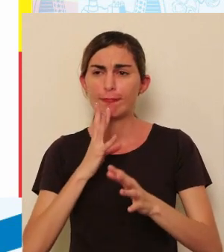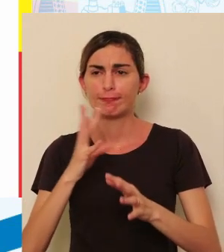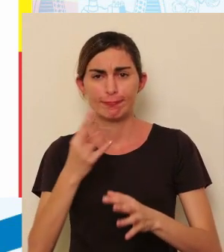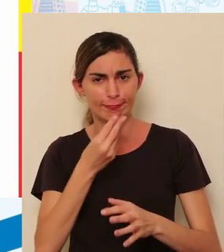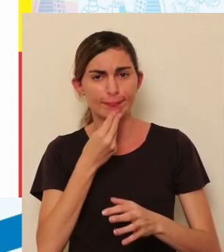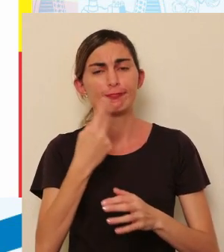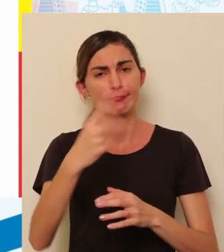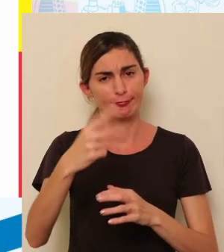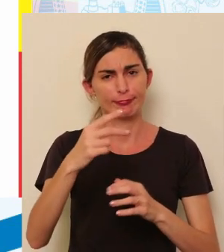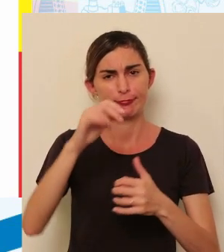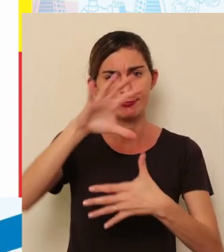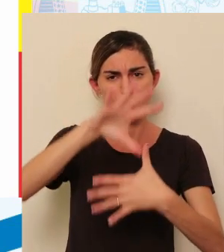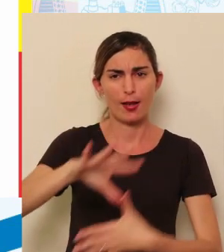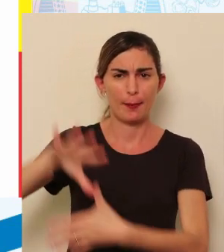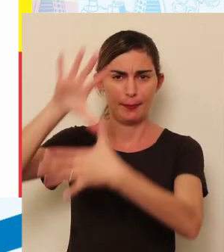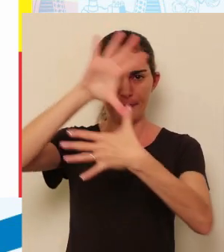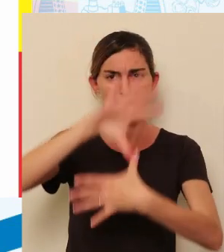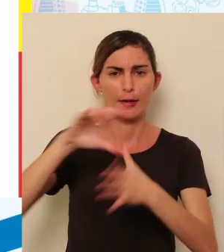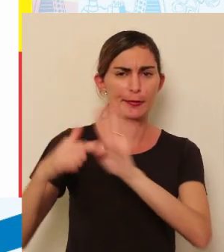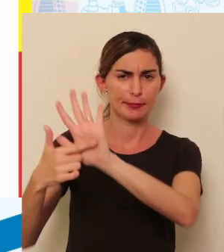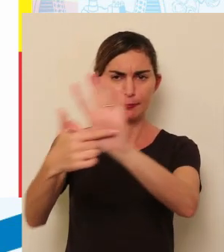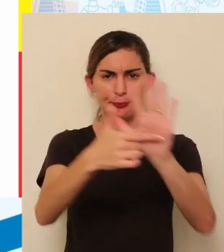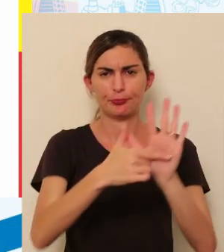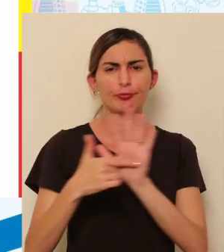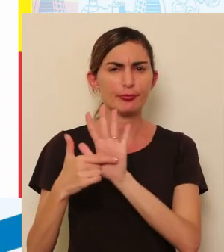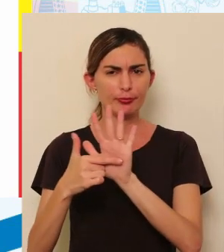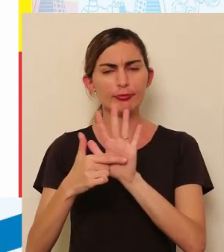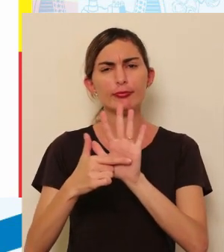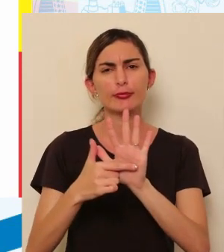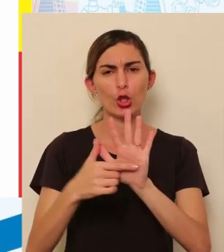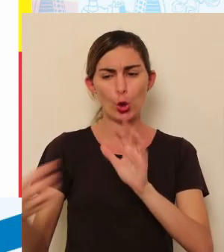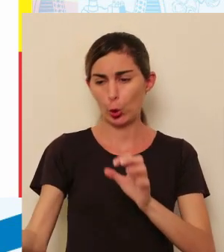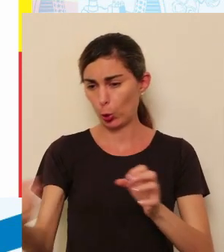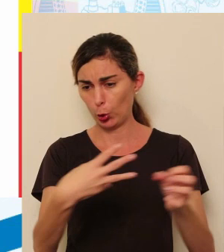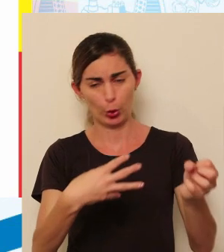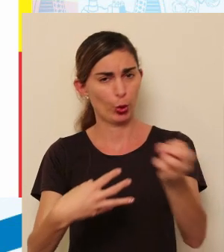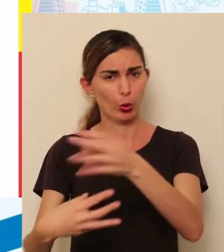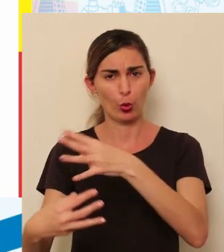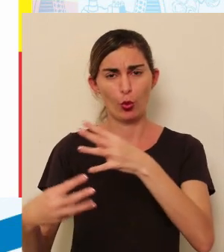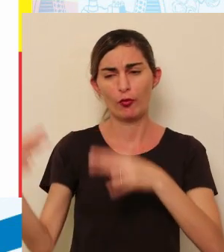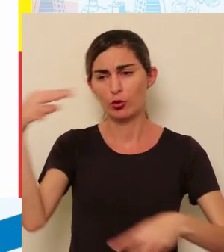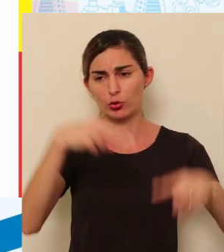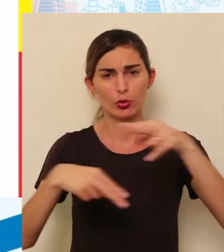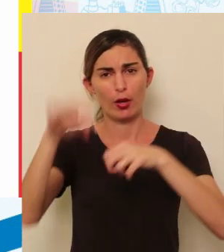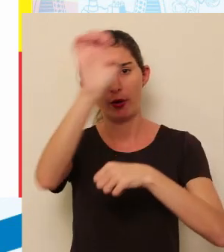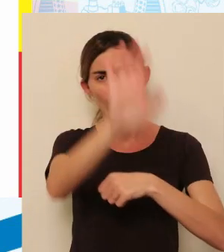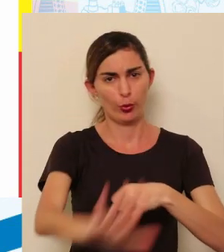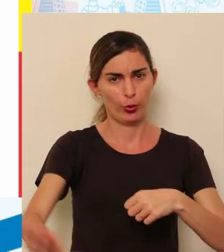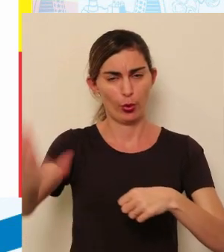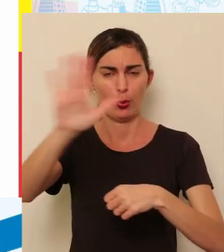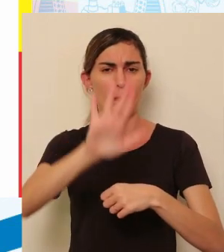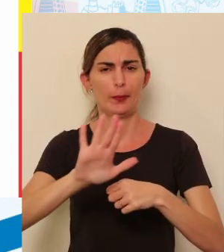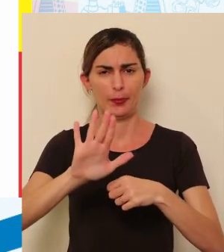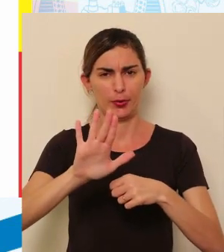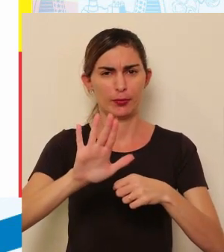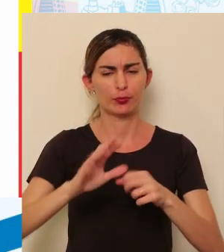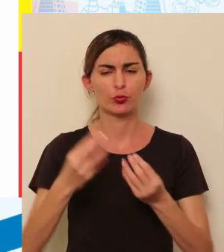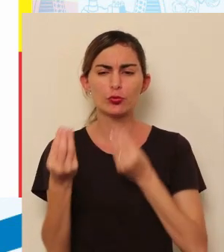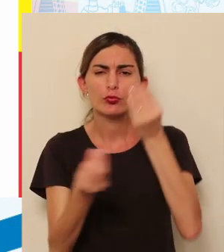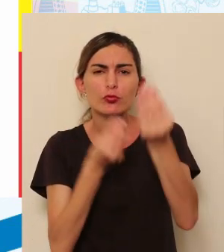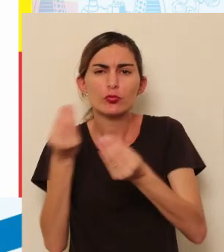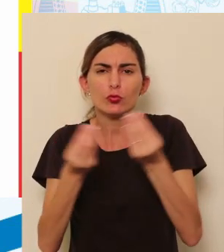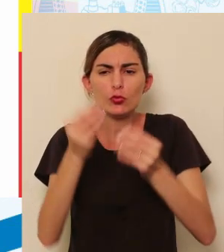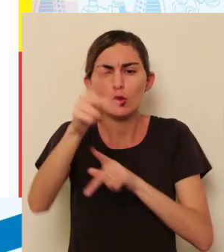eles. A América se apresenta como algo extremamente novo aos olhos dos europeus.